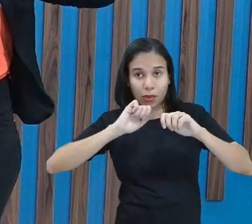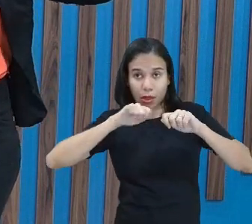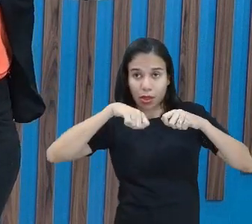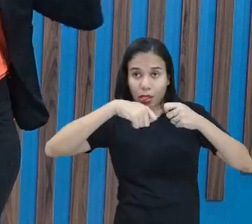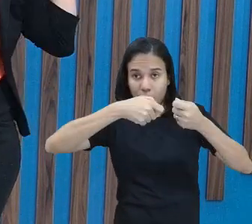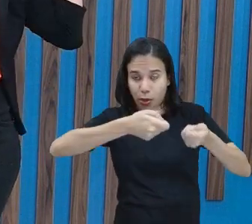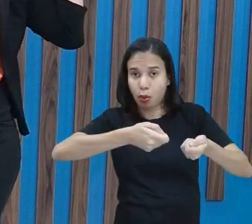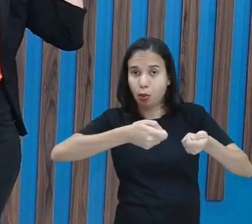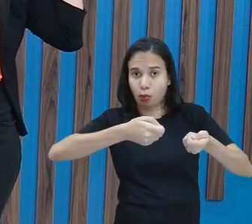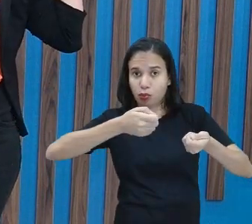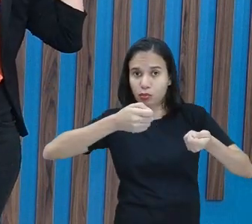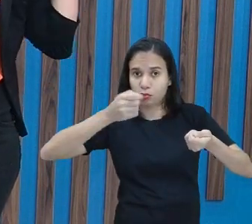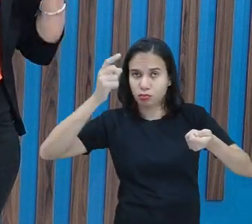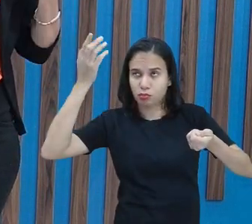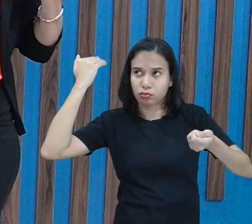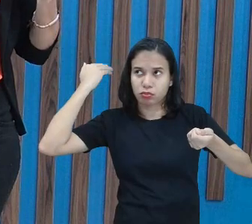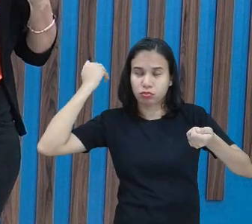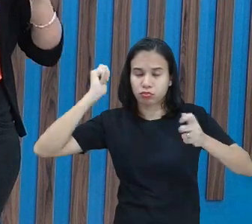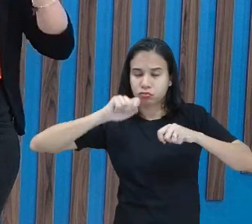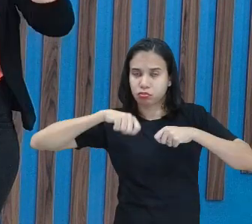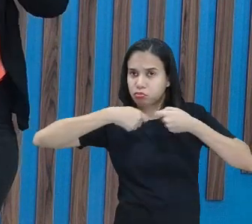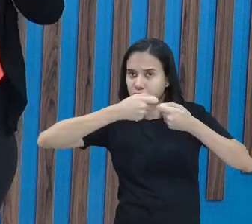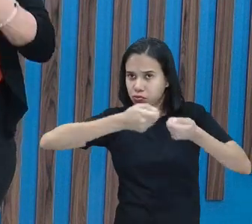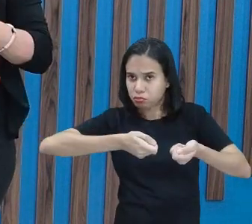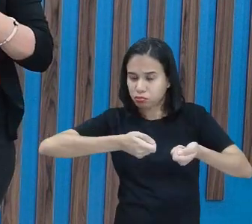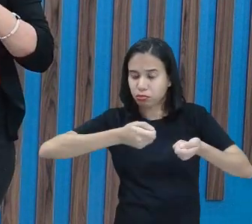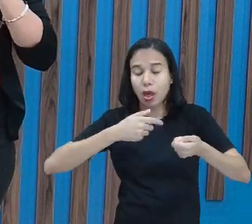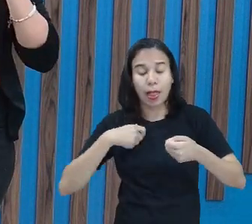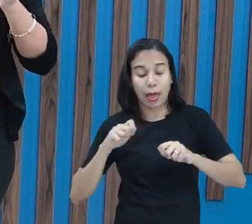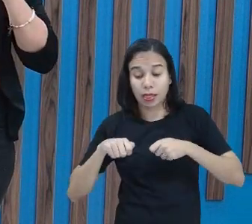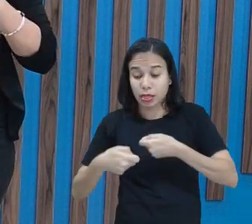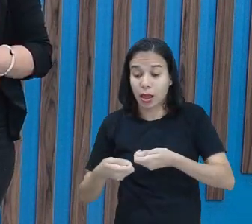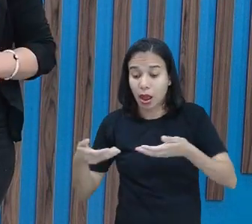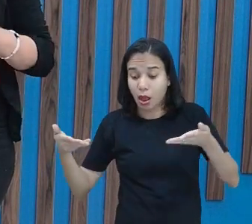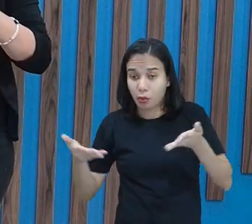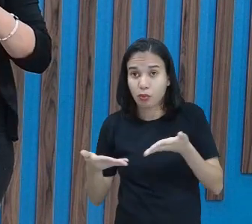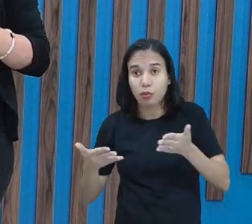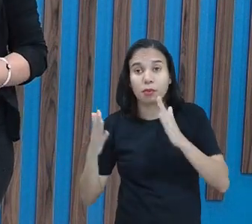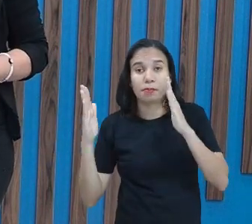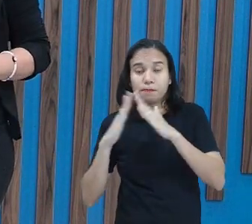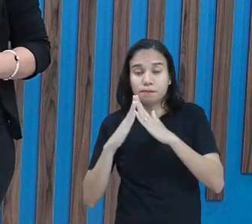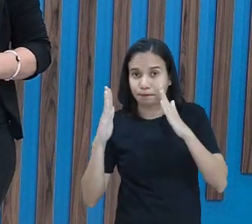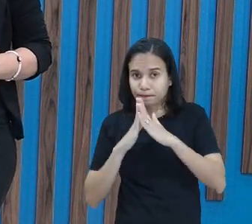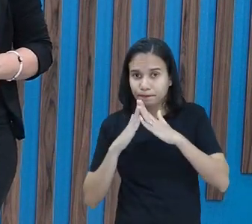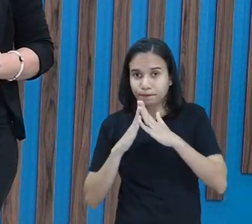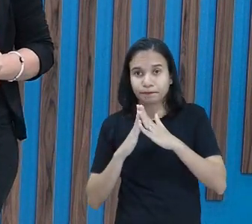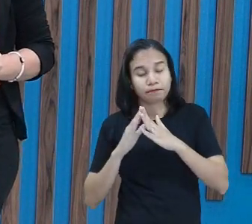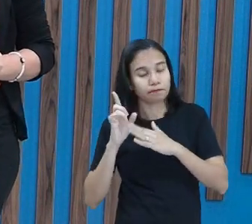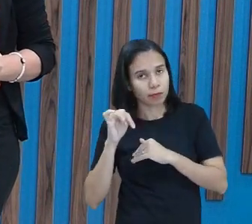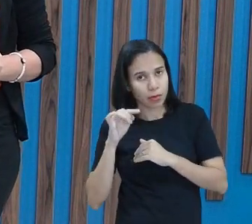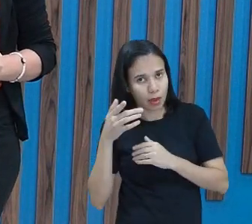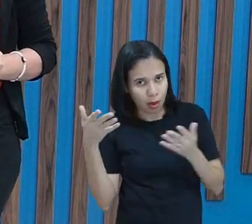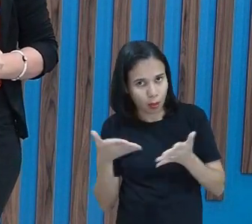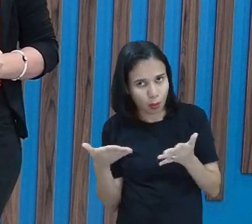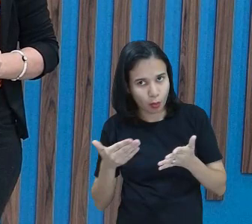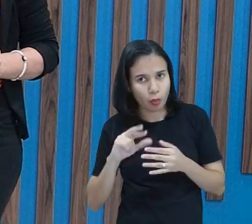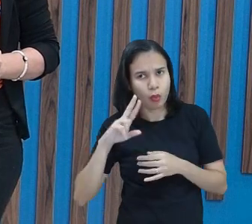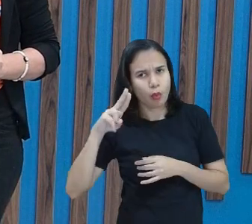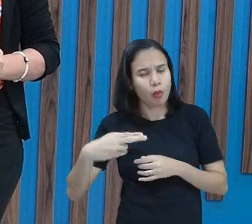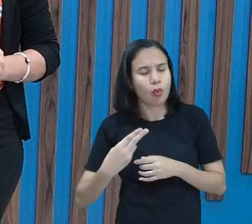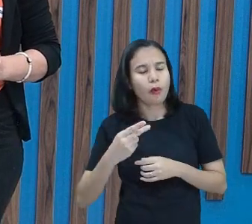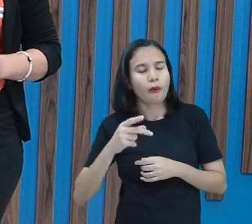Deu. Será que isso é presente? Sasha lhe dá agora, nesse momento, uma casa. Isso é presente?